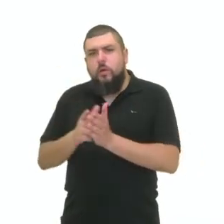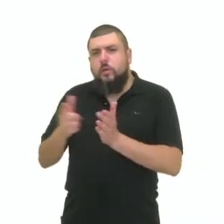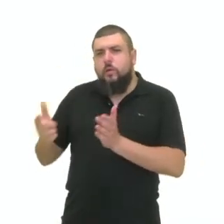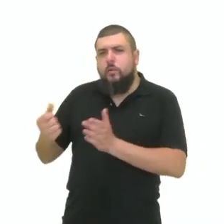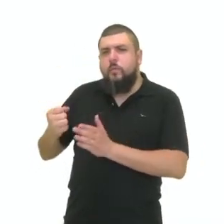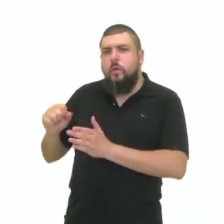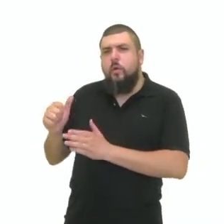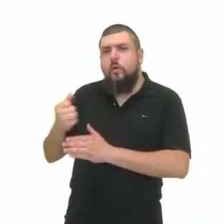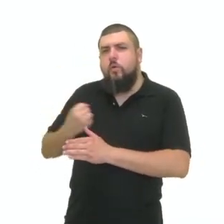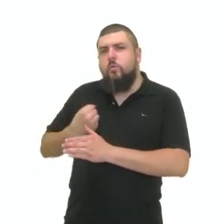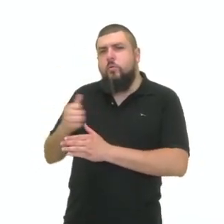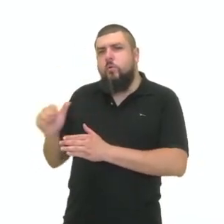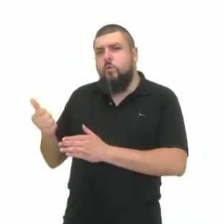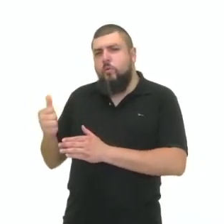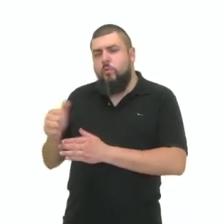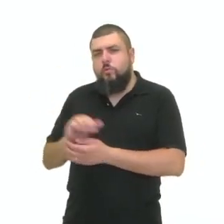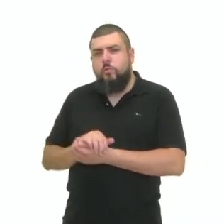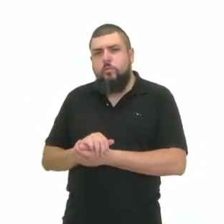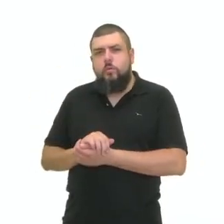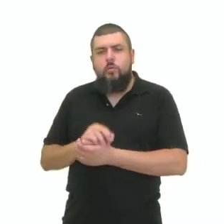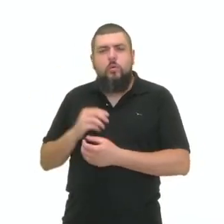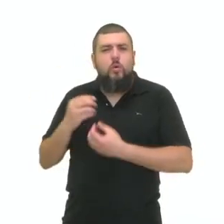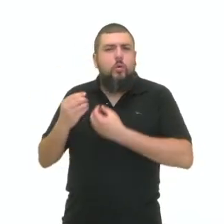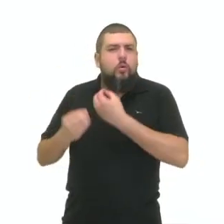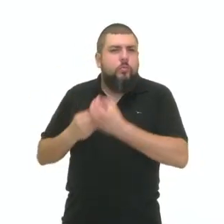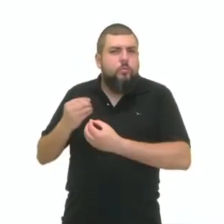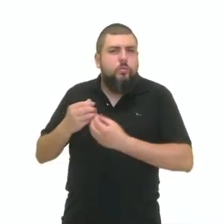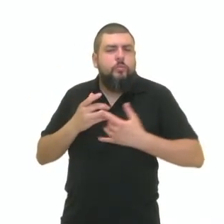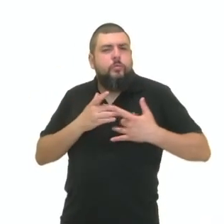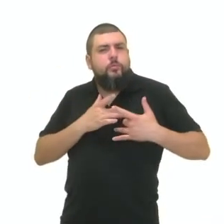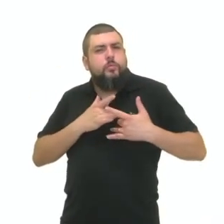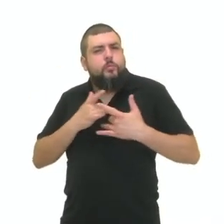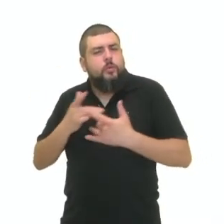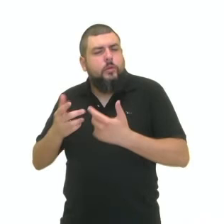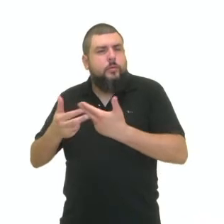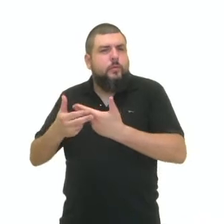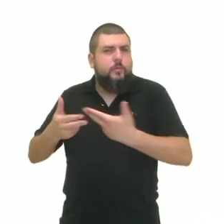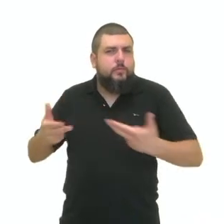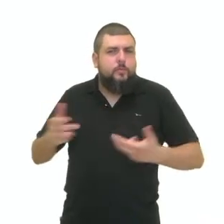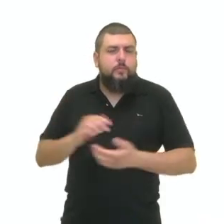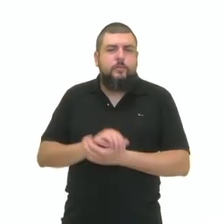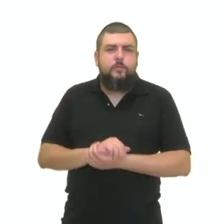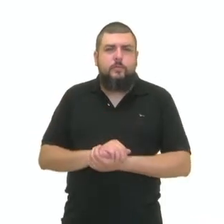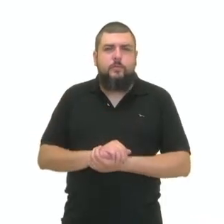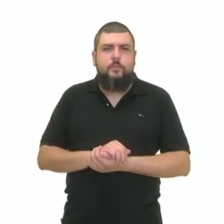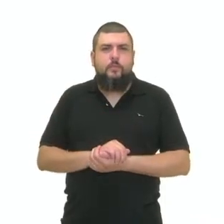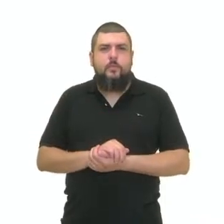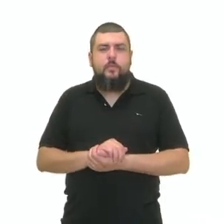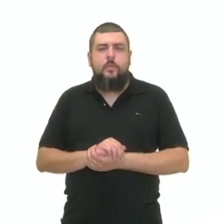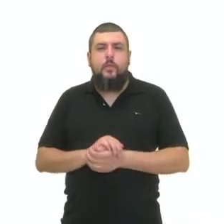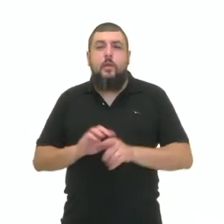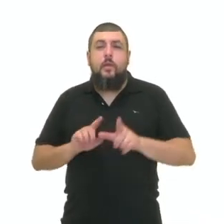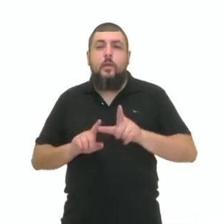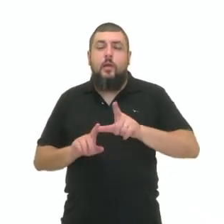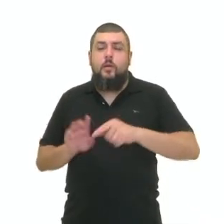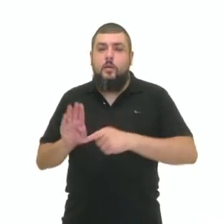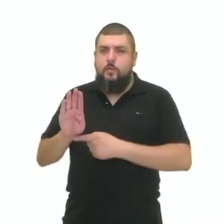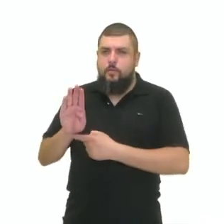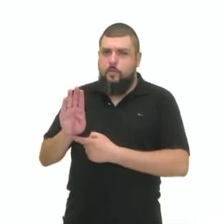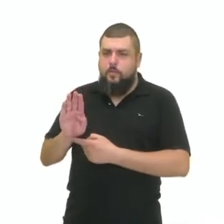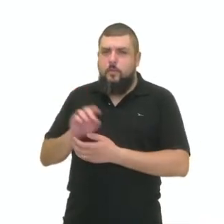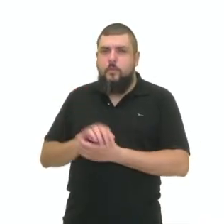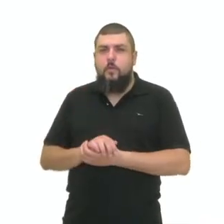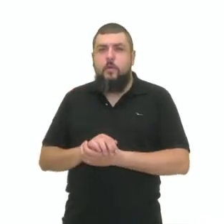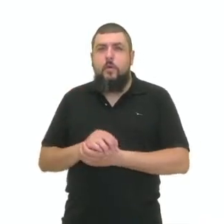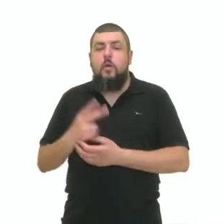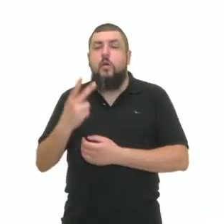nesse serviço vai dar lá como colaborar nas ações aos moradores em situação de rua. E na letra B, se a sua cidade tem